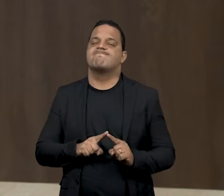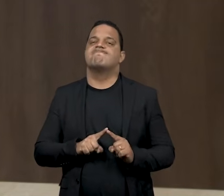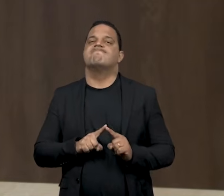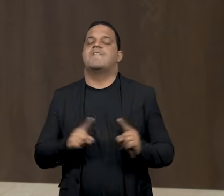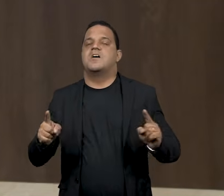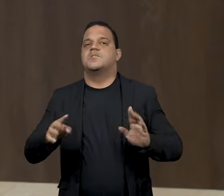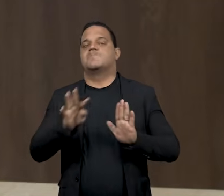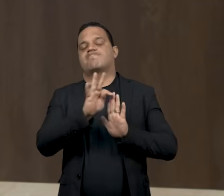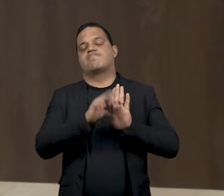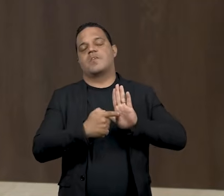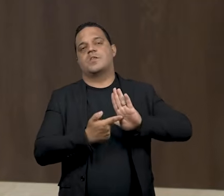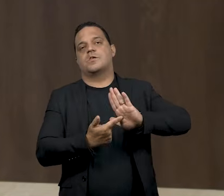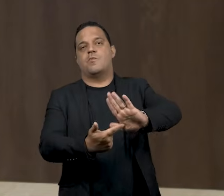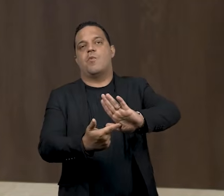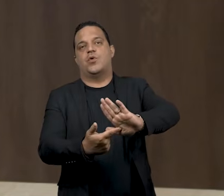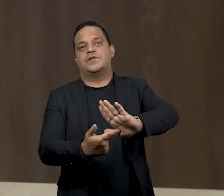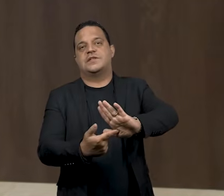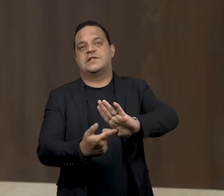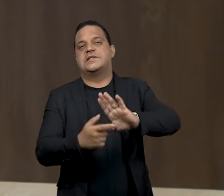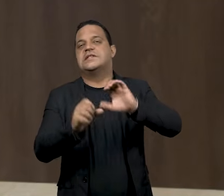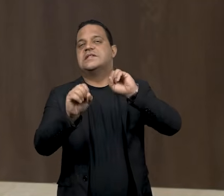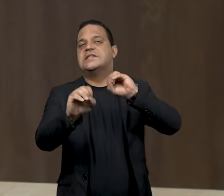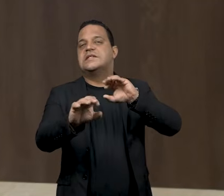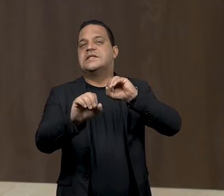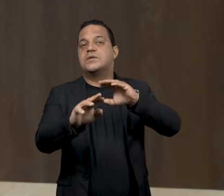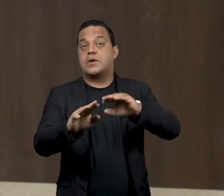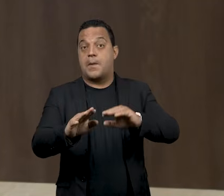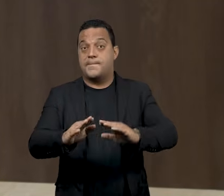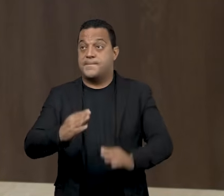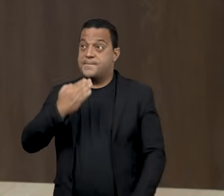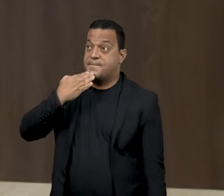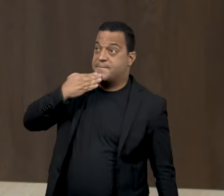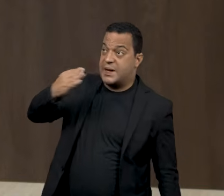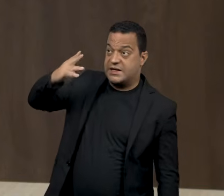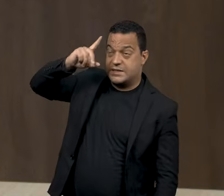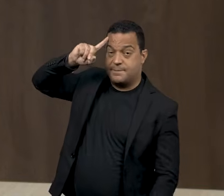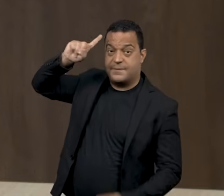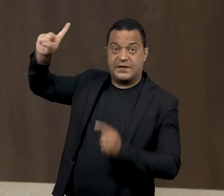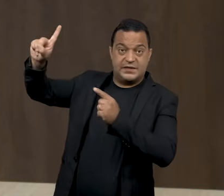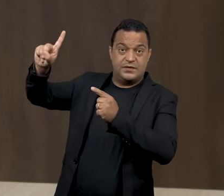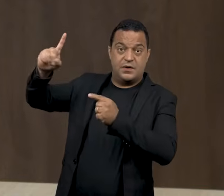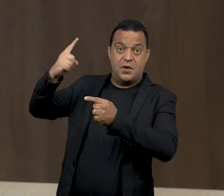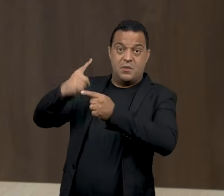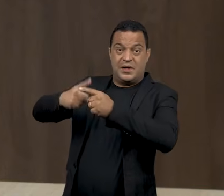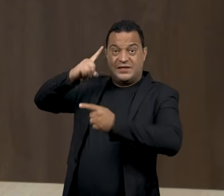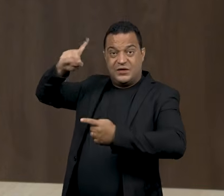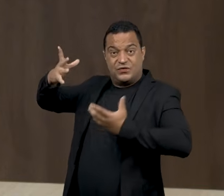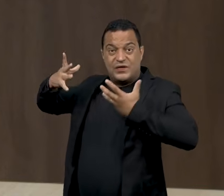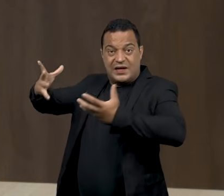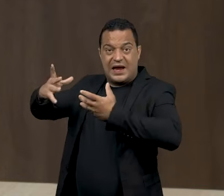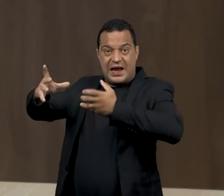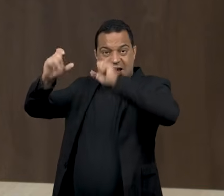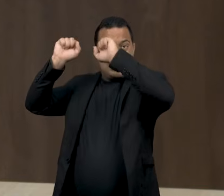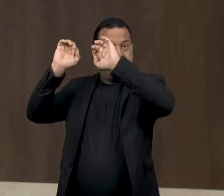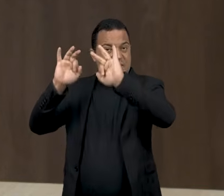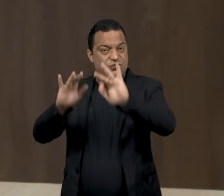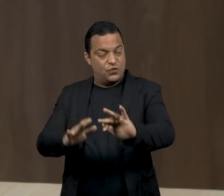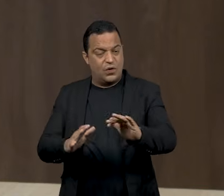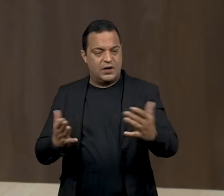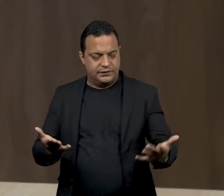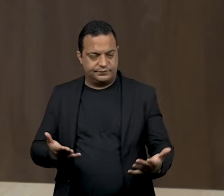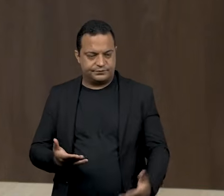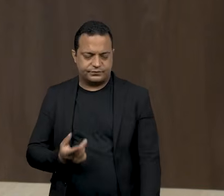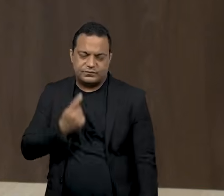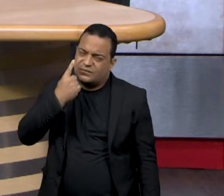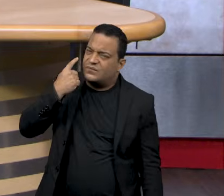em situações assim? Mas o próprio texto da palavra de Deus nos ensina, olha, busca em Deus a sabedoria porque ele tem prazer em